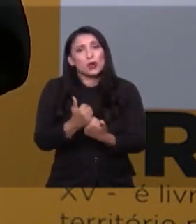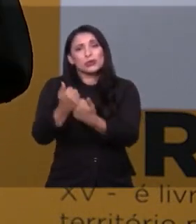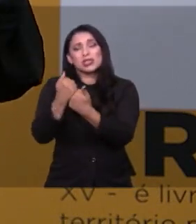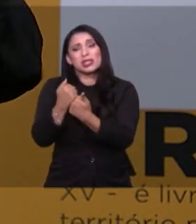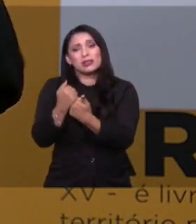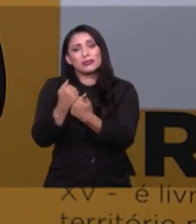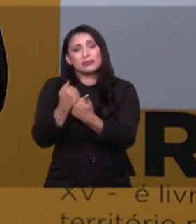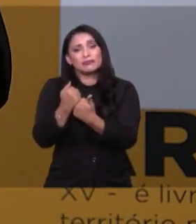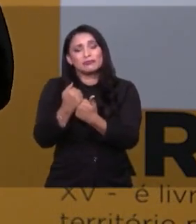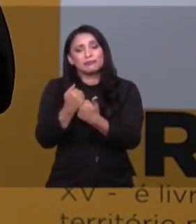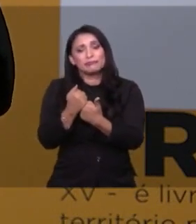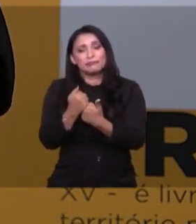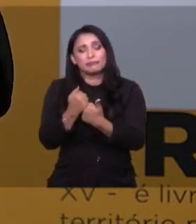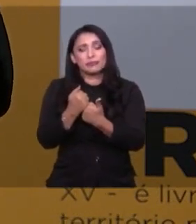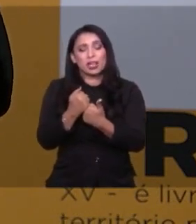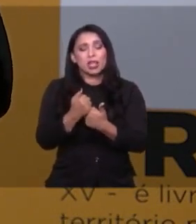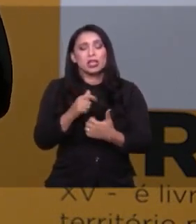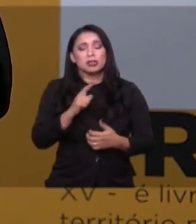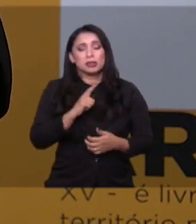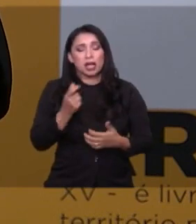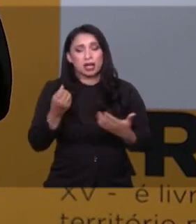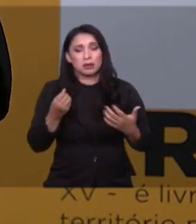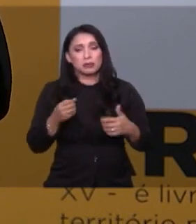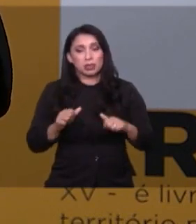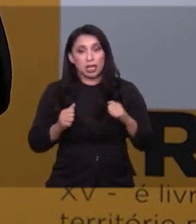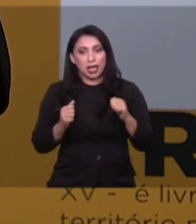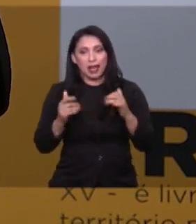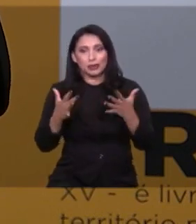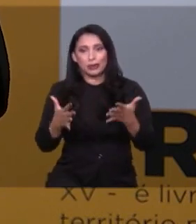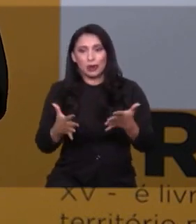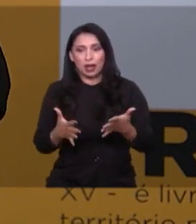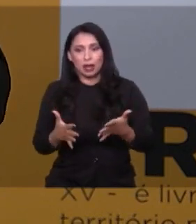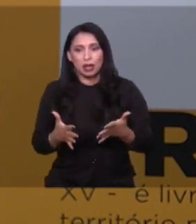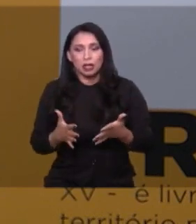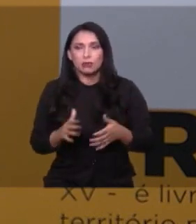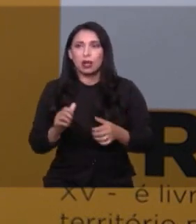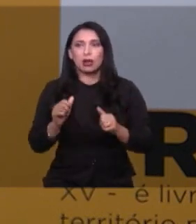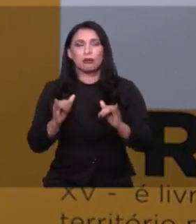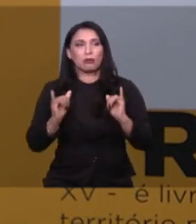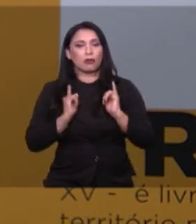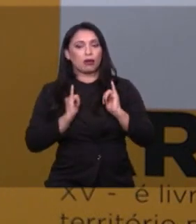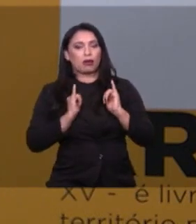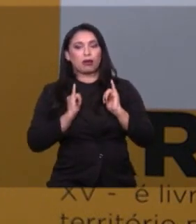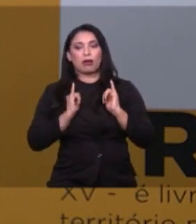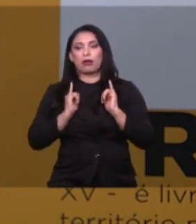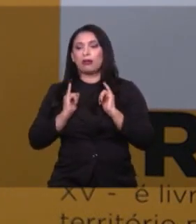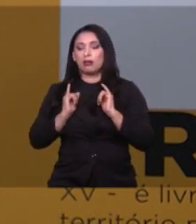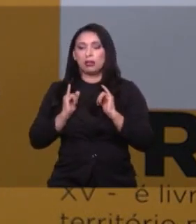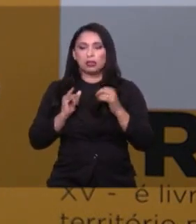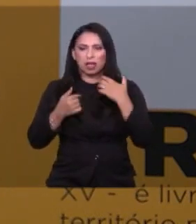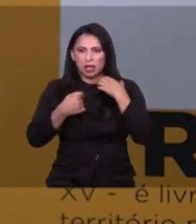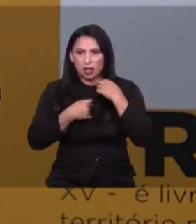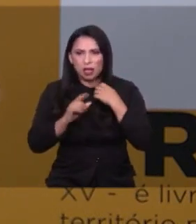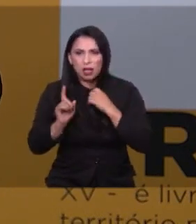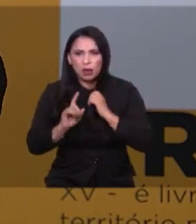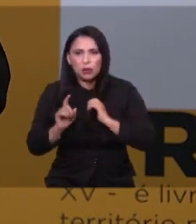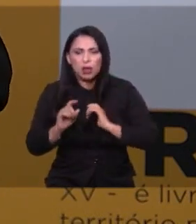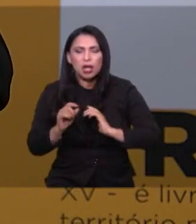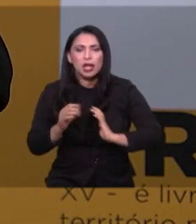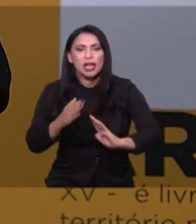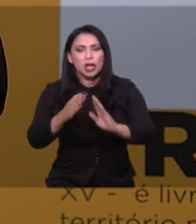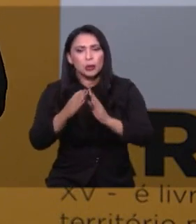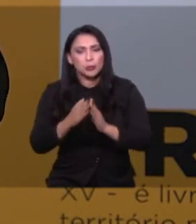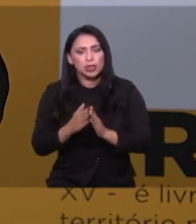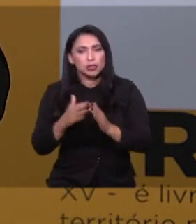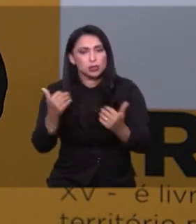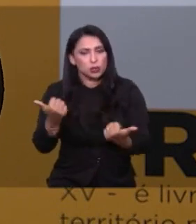poder atuar. Ela não precisa ser uma pessoa que não faz nada. Eu não gosto. Eu pedi auxílio quando